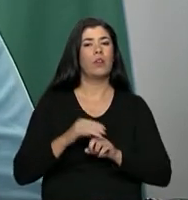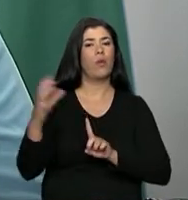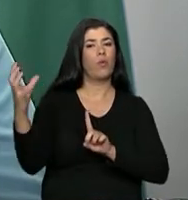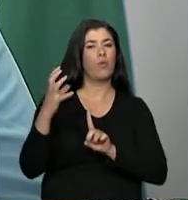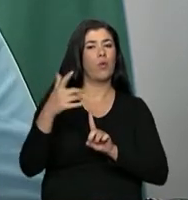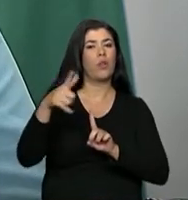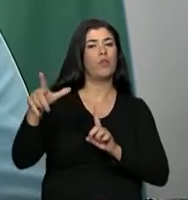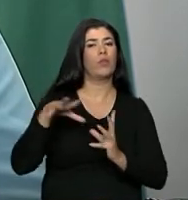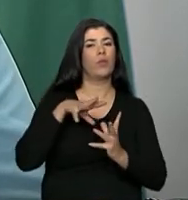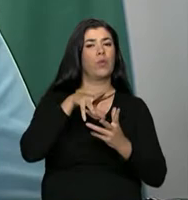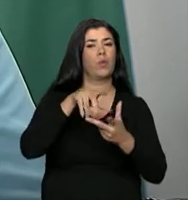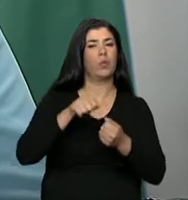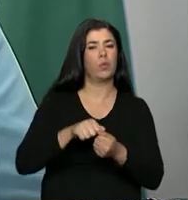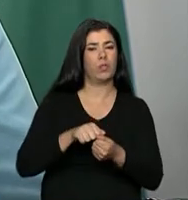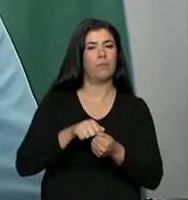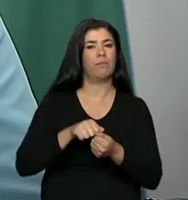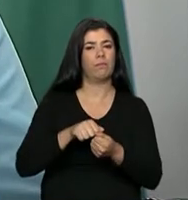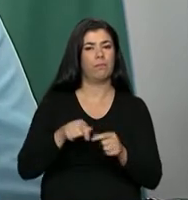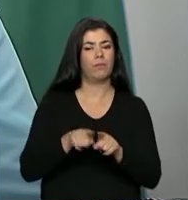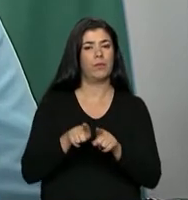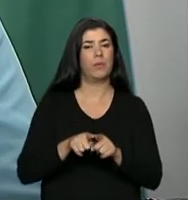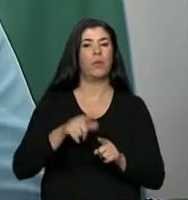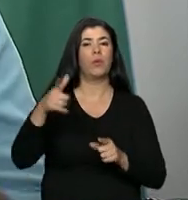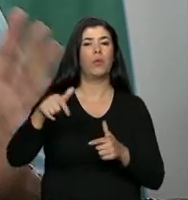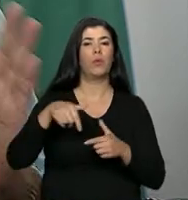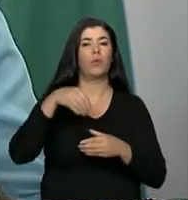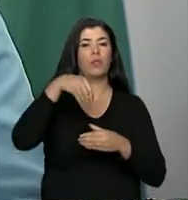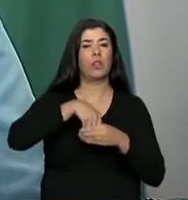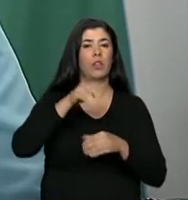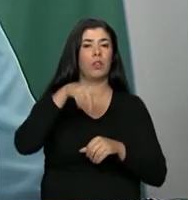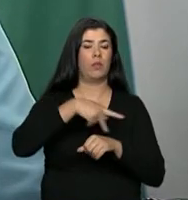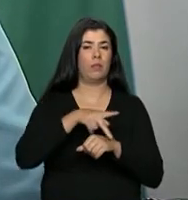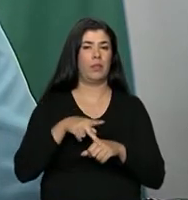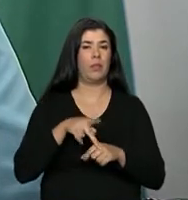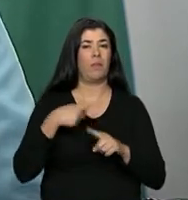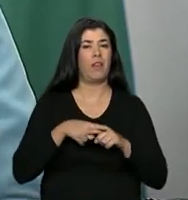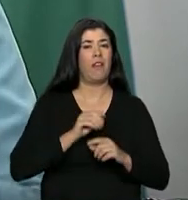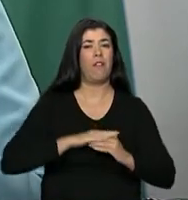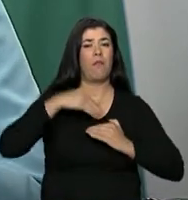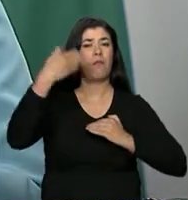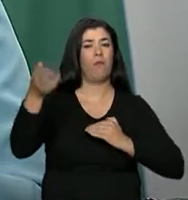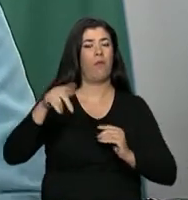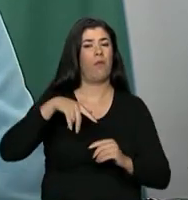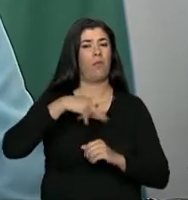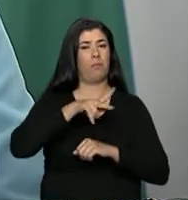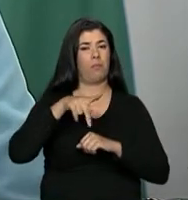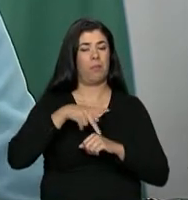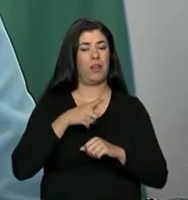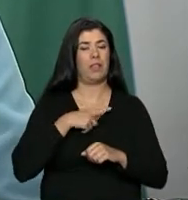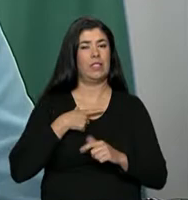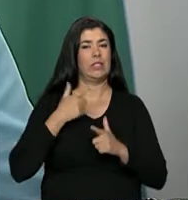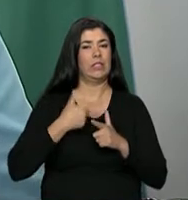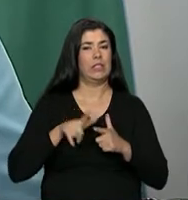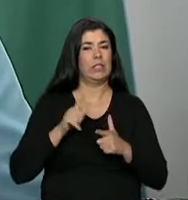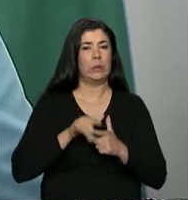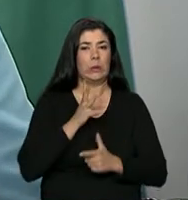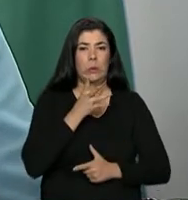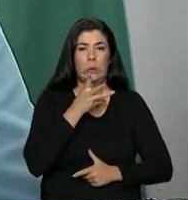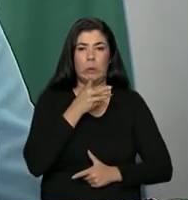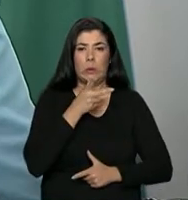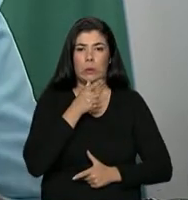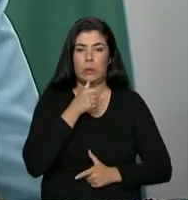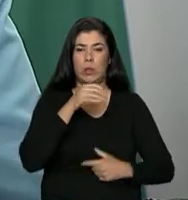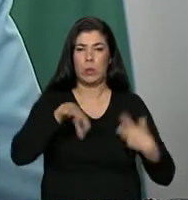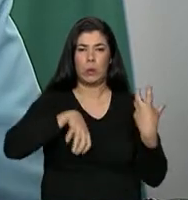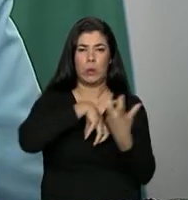outro, razões internas. Os internacionais é a duração da crise e o fato dela ter atingido